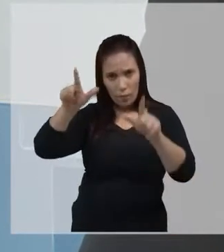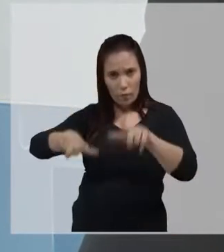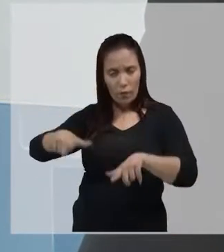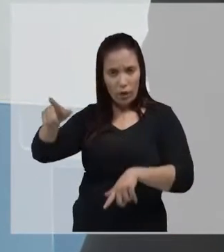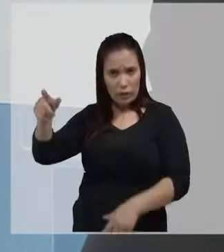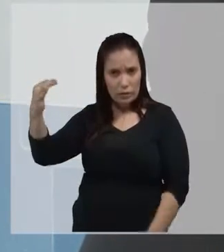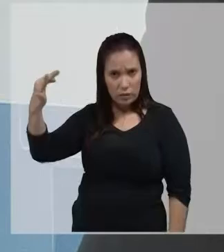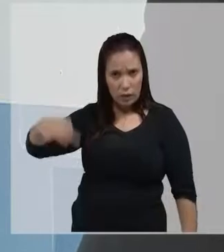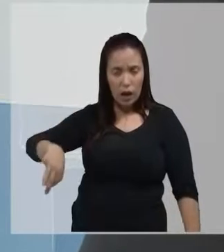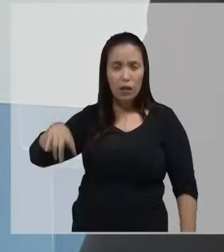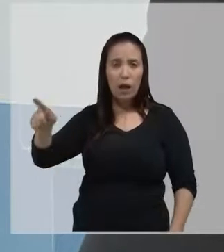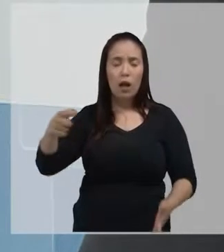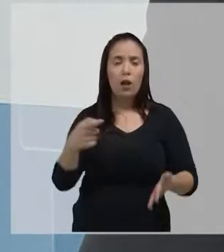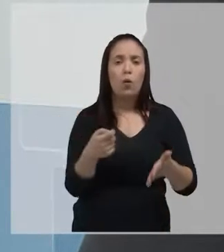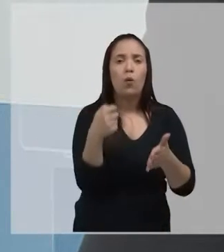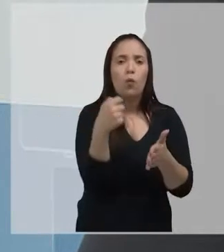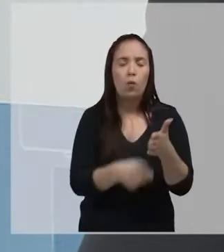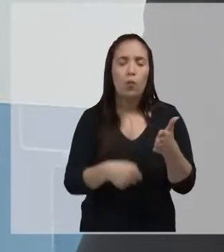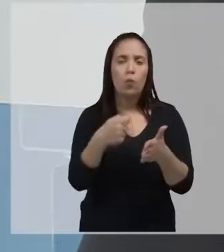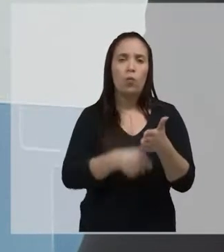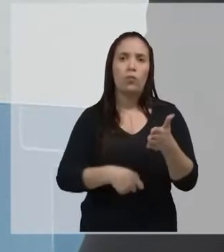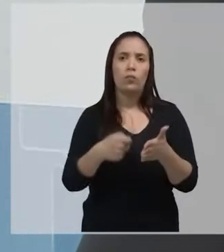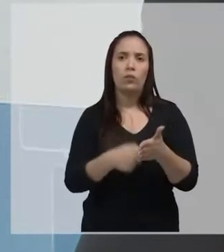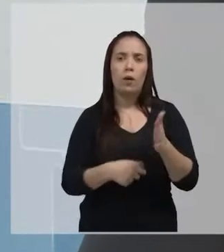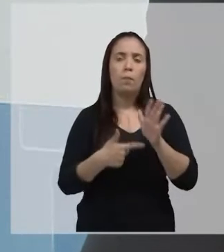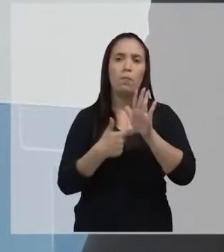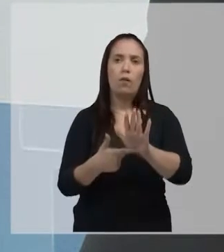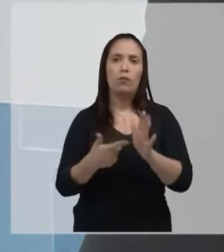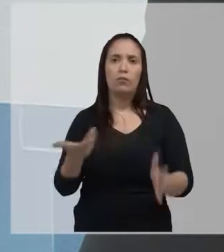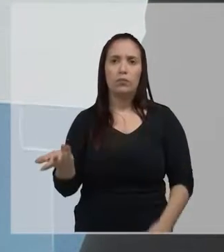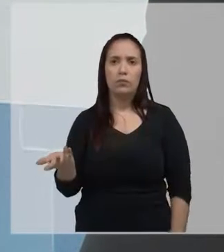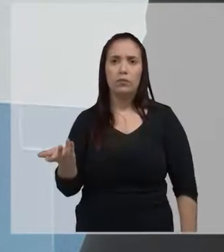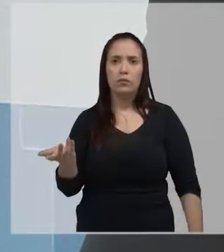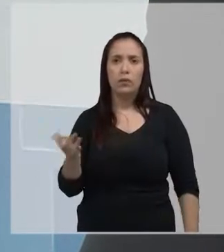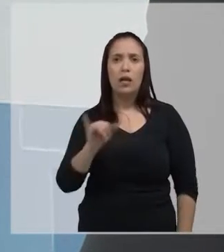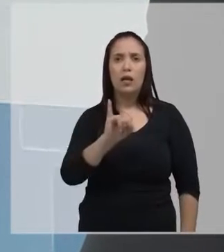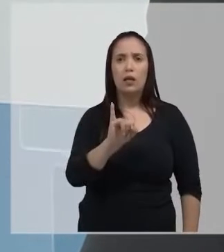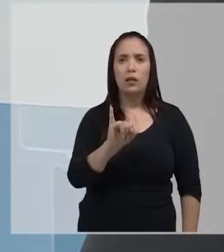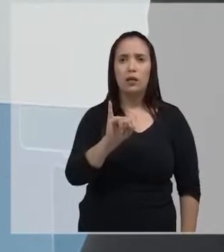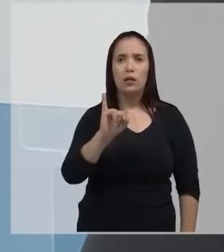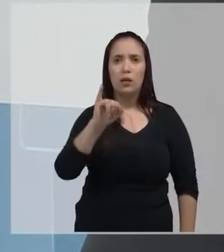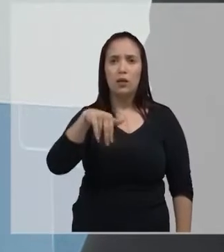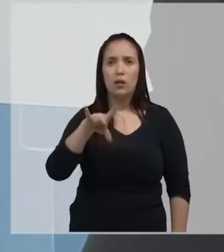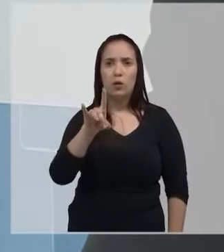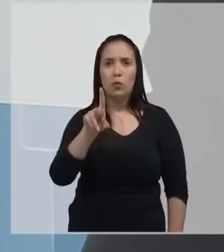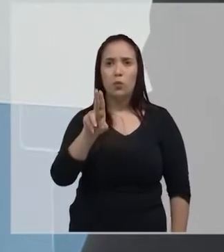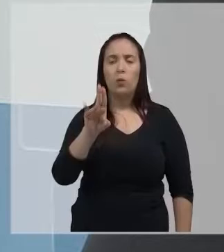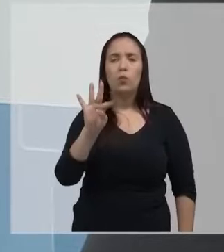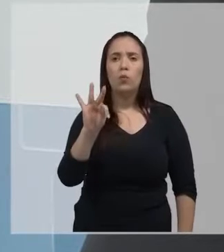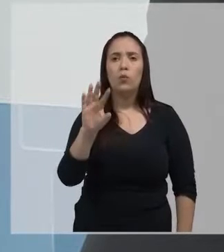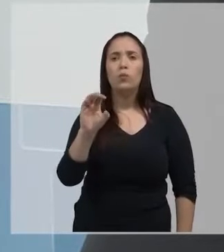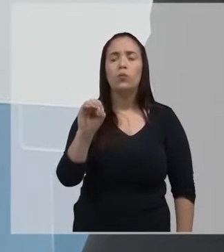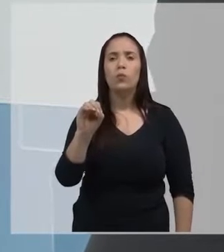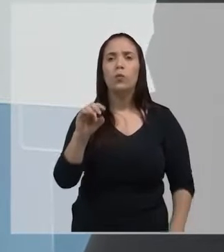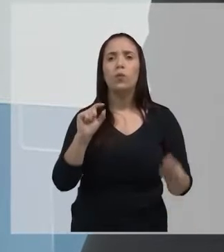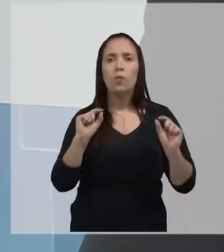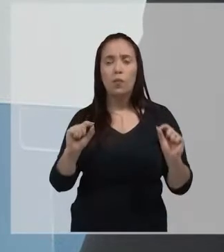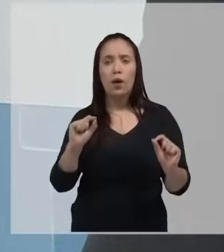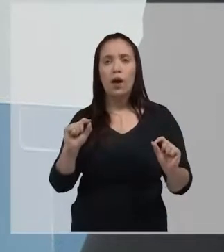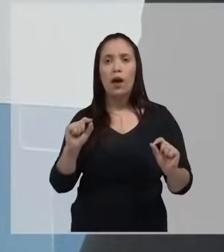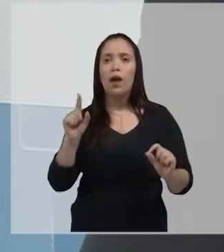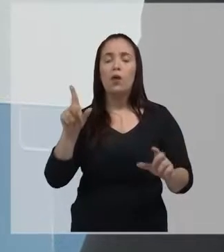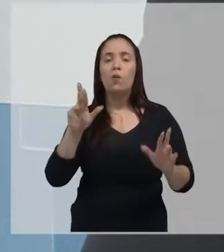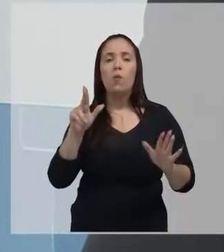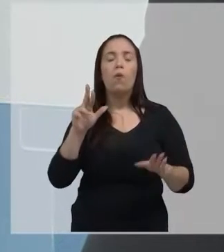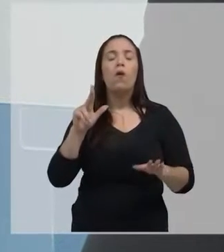inocência, não pelo indulto. O indulto, esse sim, a luta pelo indulto é o quê? É a aceitação